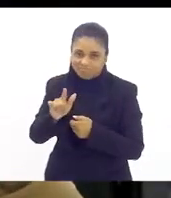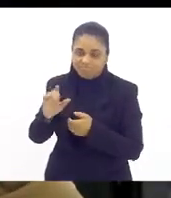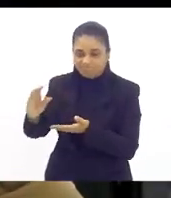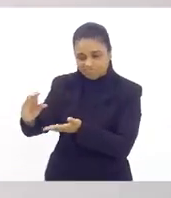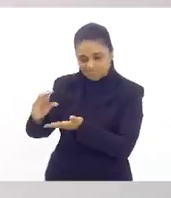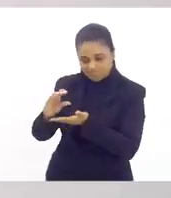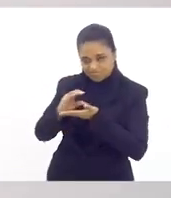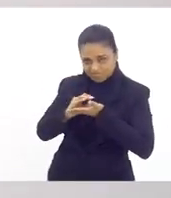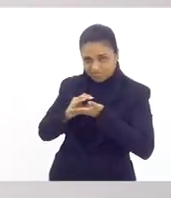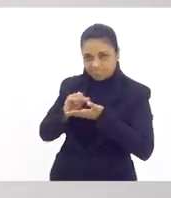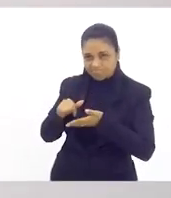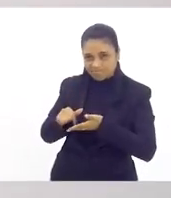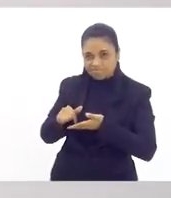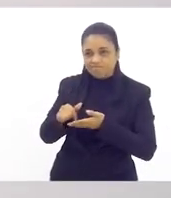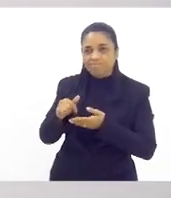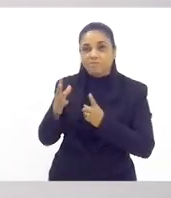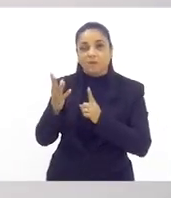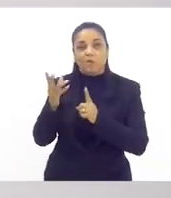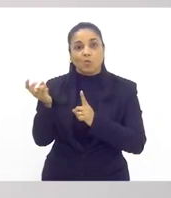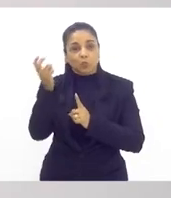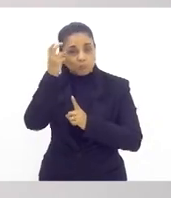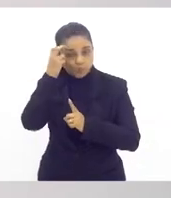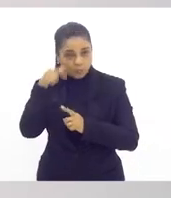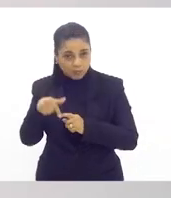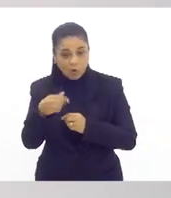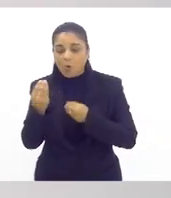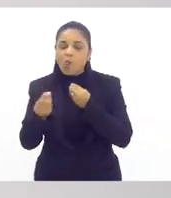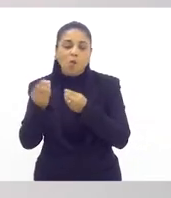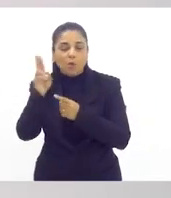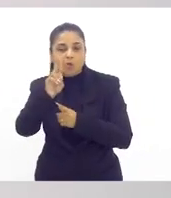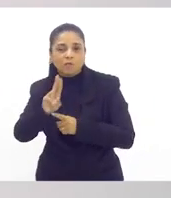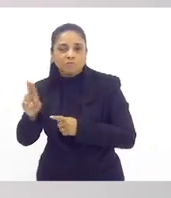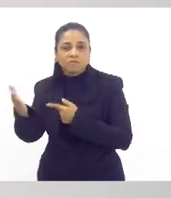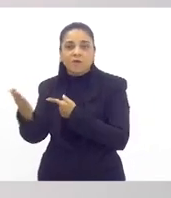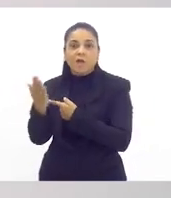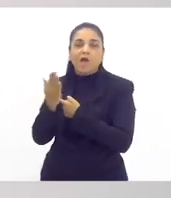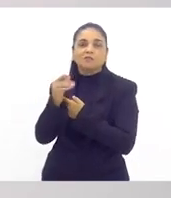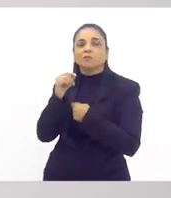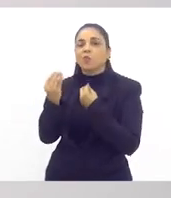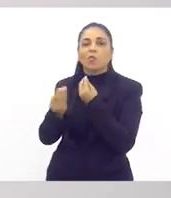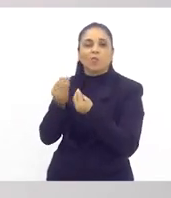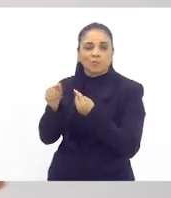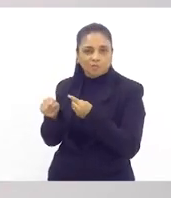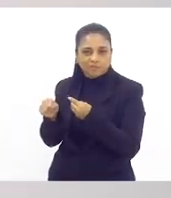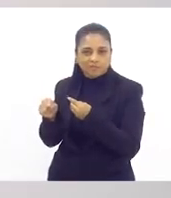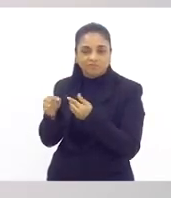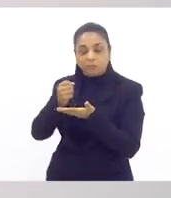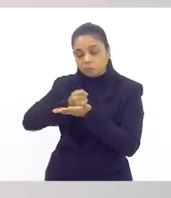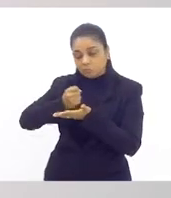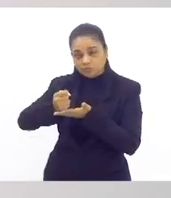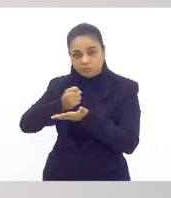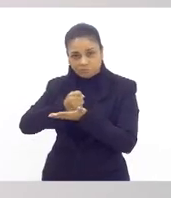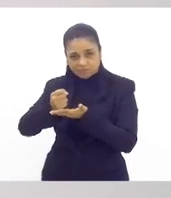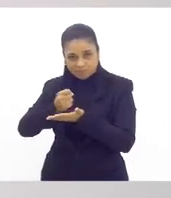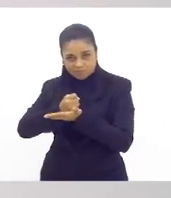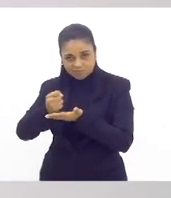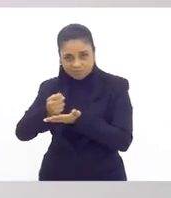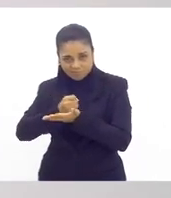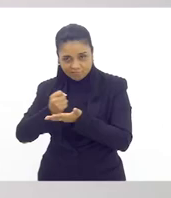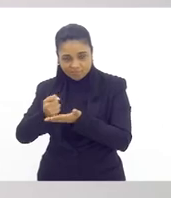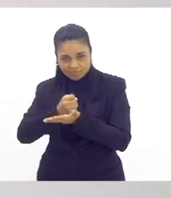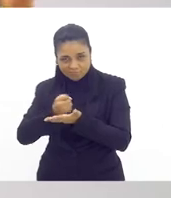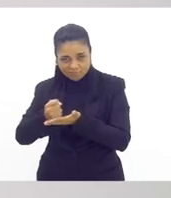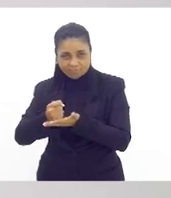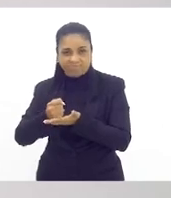recurso como que a gente vai contar com a universidade a gente vai contar que a universidade contrate os pareceristas que a gente vai